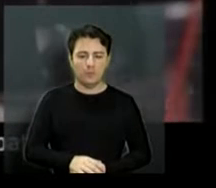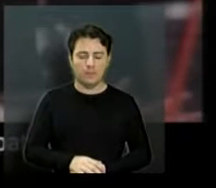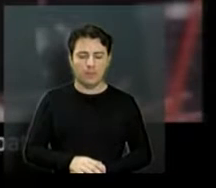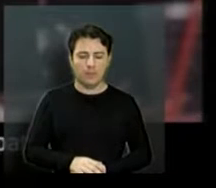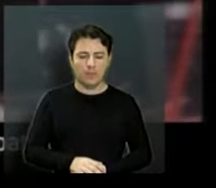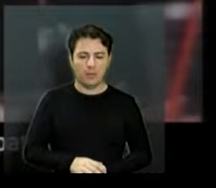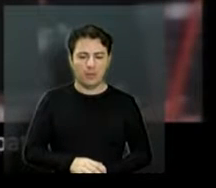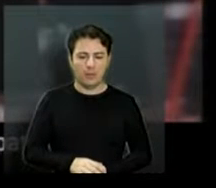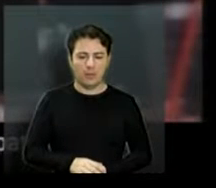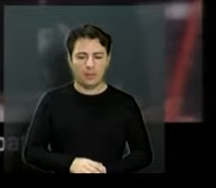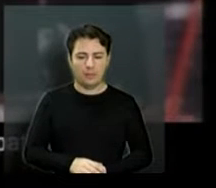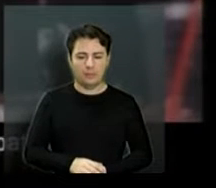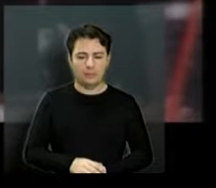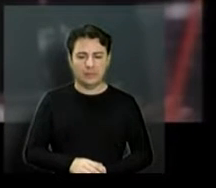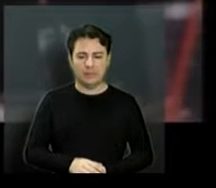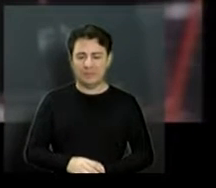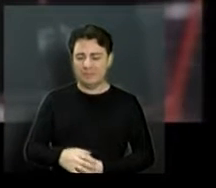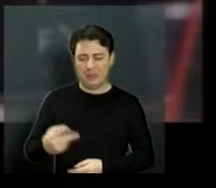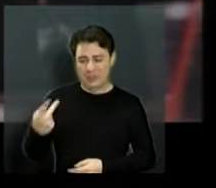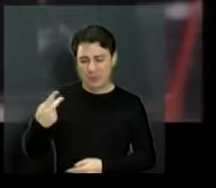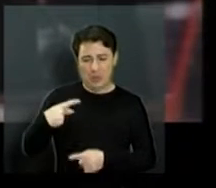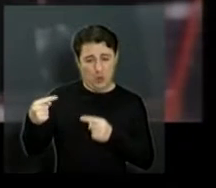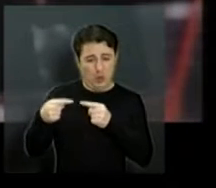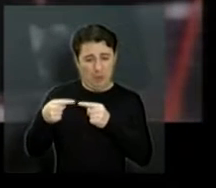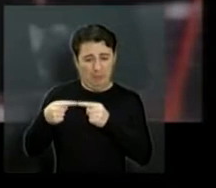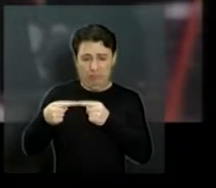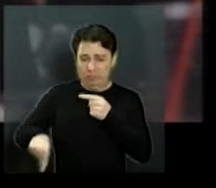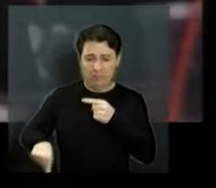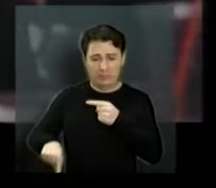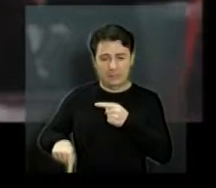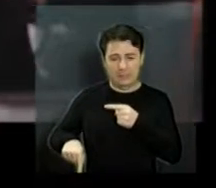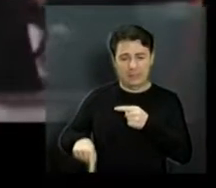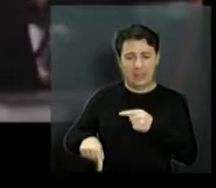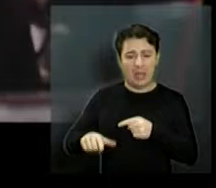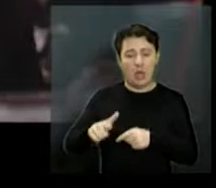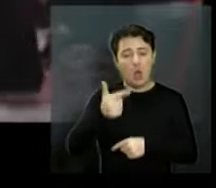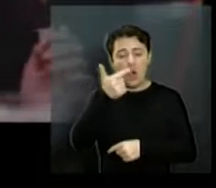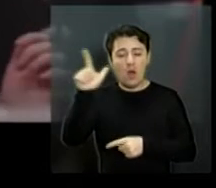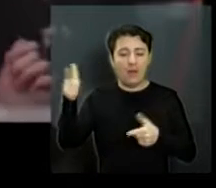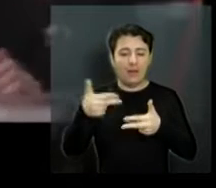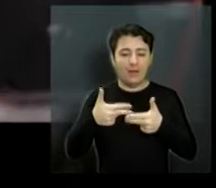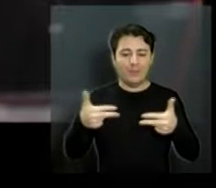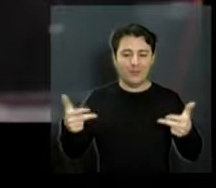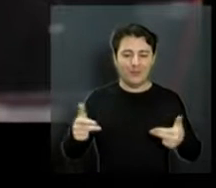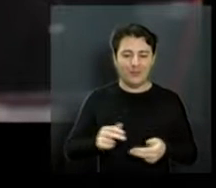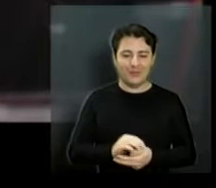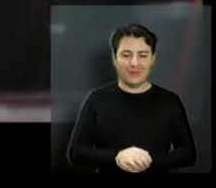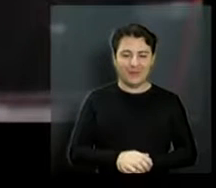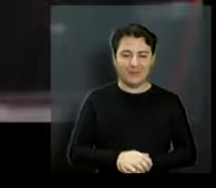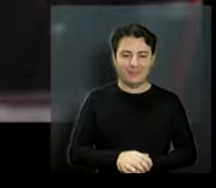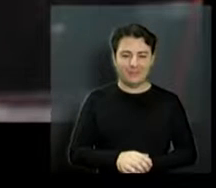We're just no longer compatible. Also, there's one more thing.